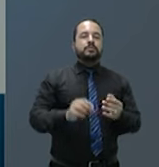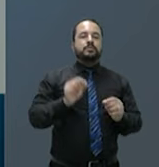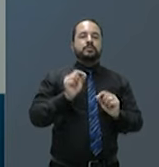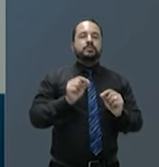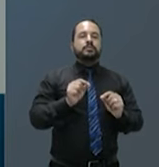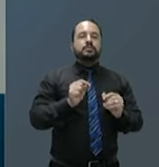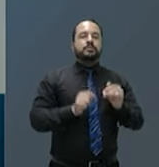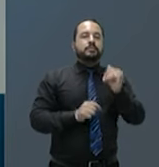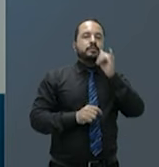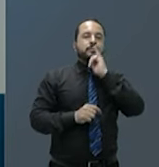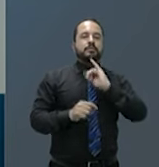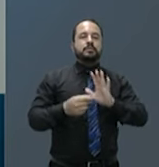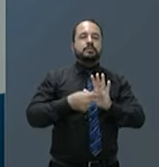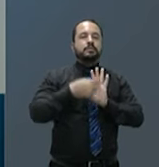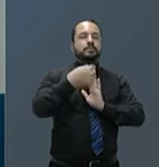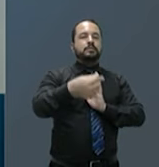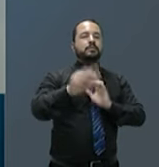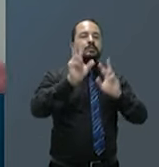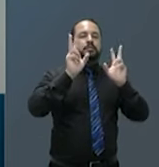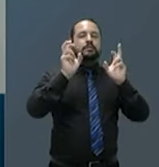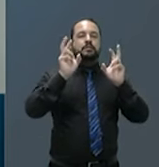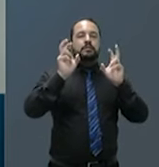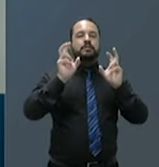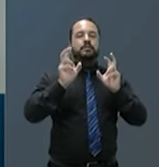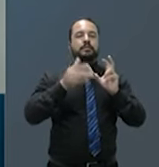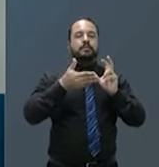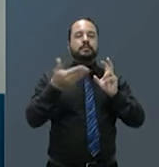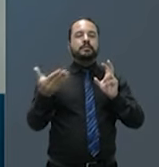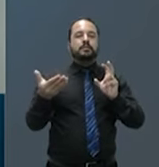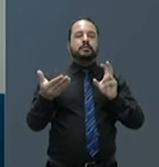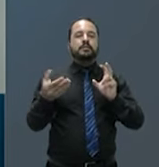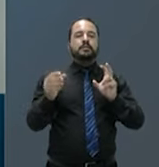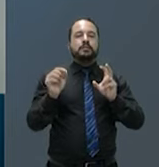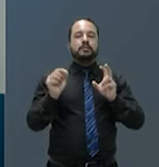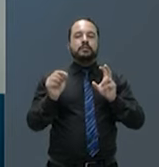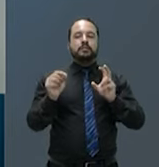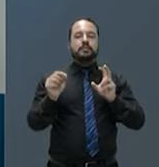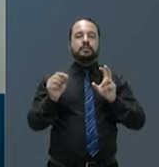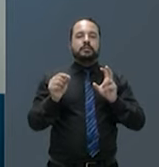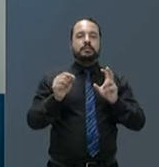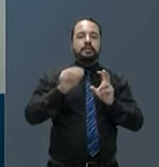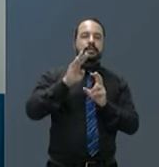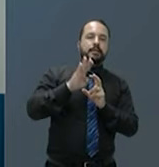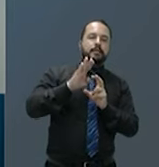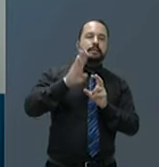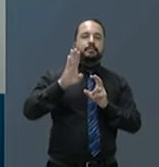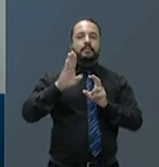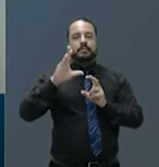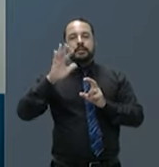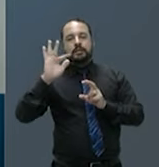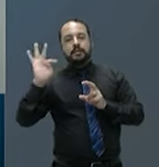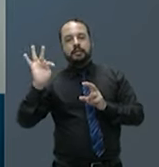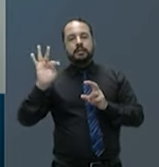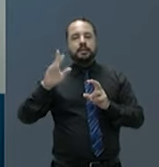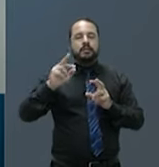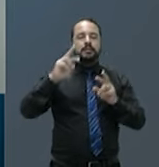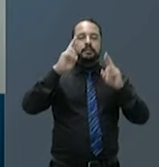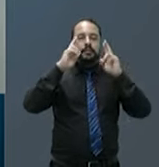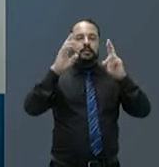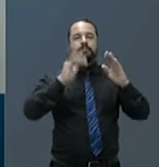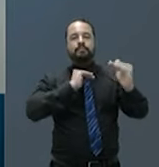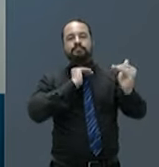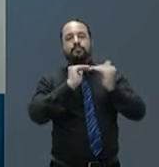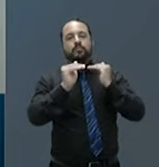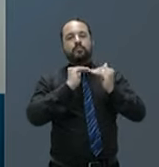destacada pelo tema. E, nesse sentido, o IBDP, com todo respeito, não pode concordar.